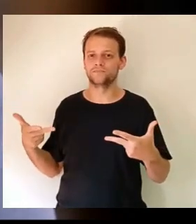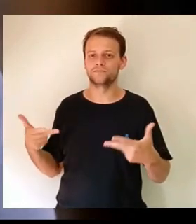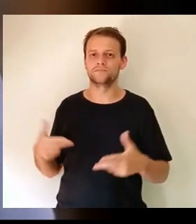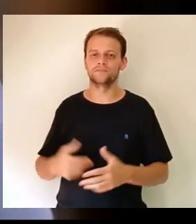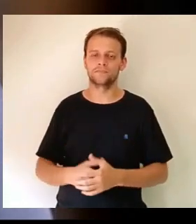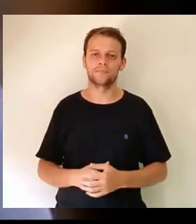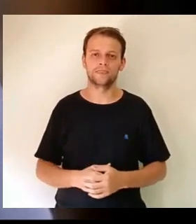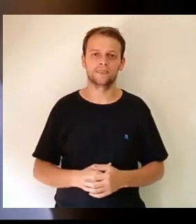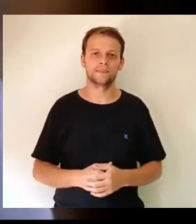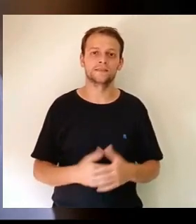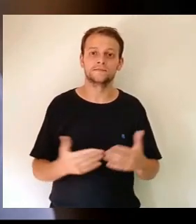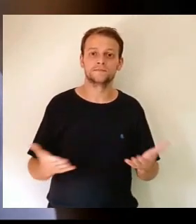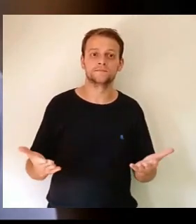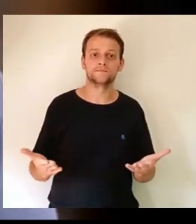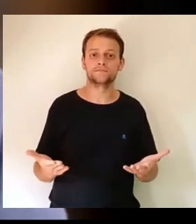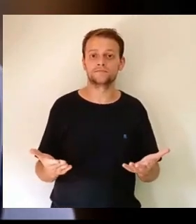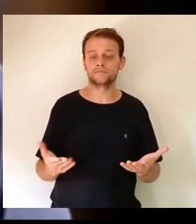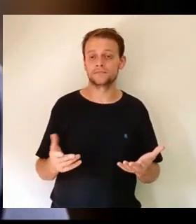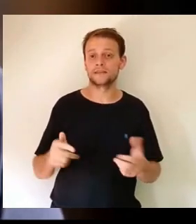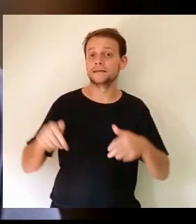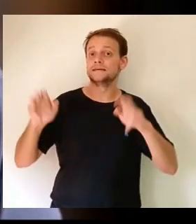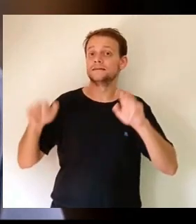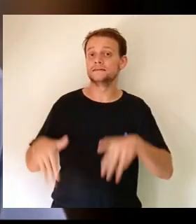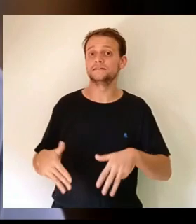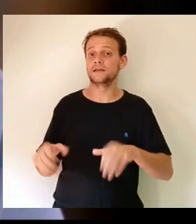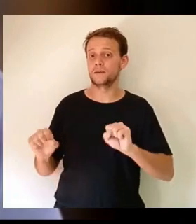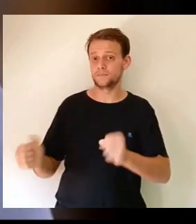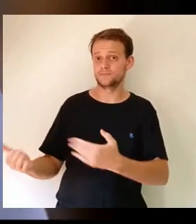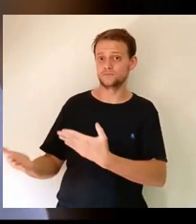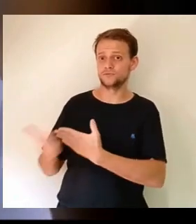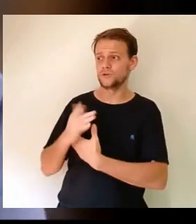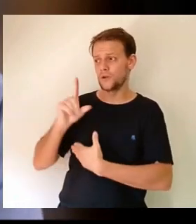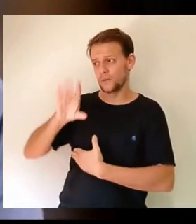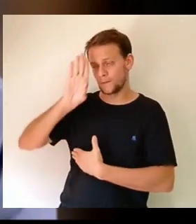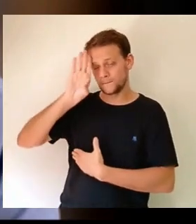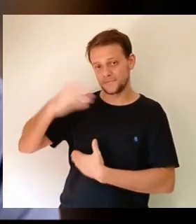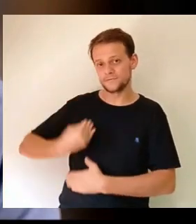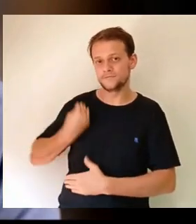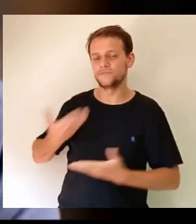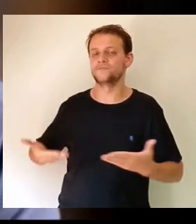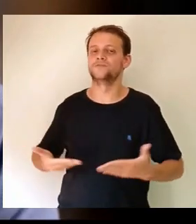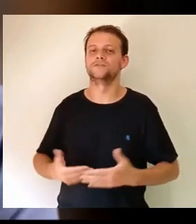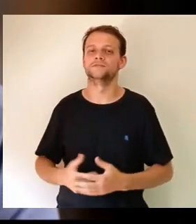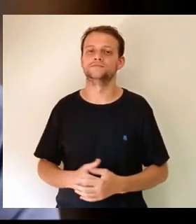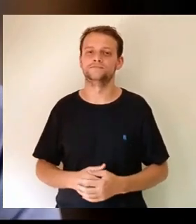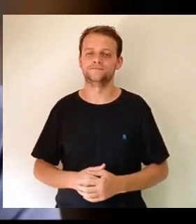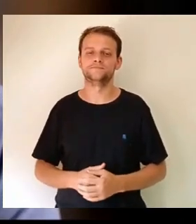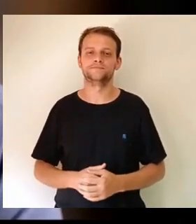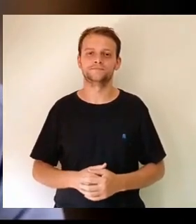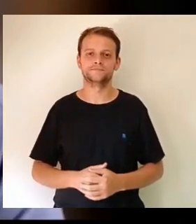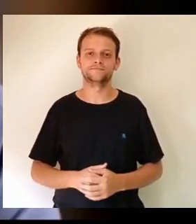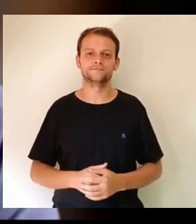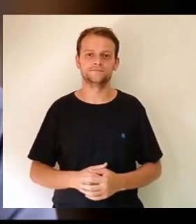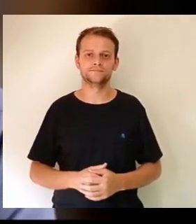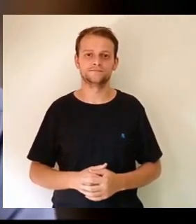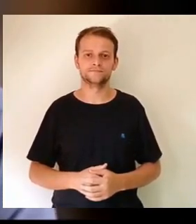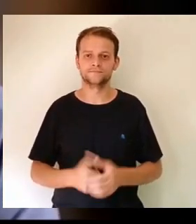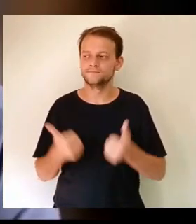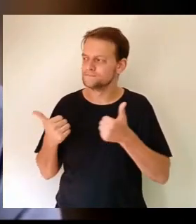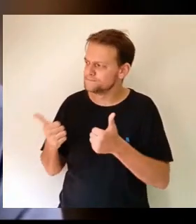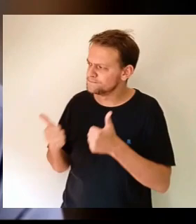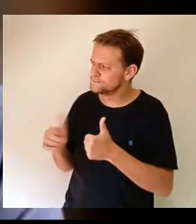coisa, para esse acervo. Então, basicamente, é isso. Quem puder ajudar, o Apoia-se é o principal canal que tem agora no momento.